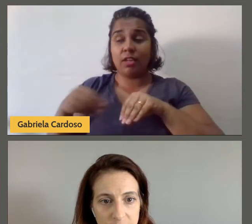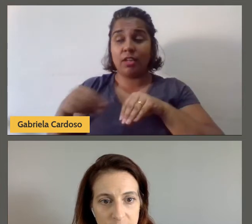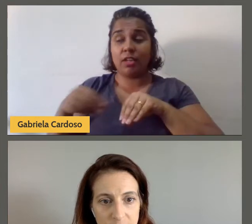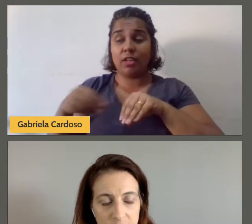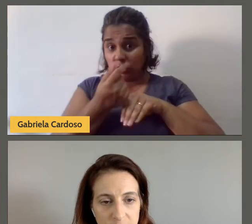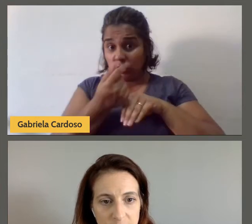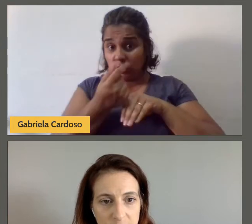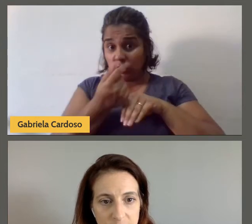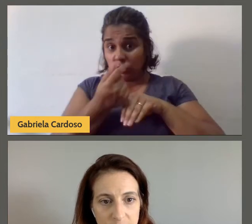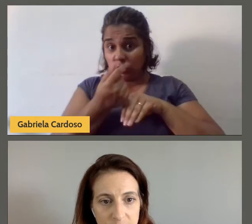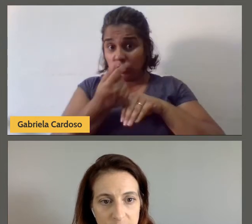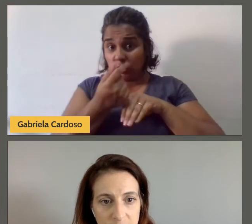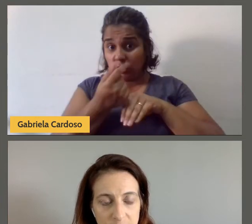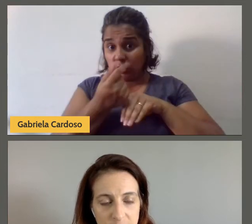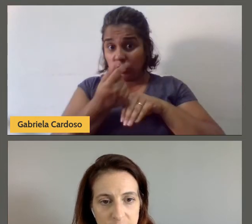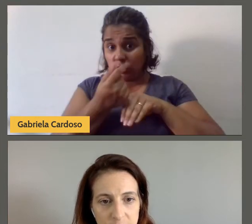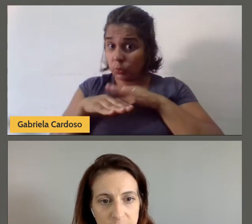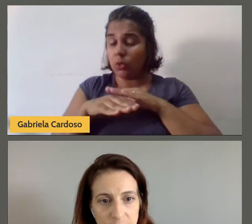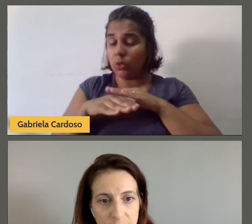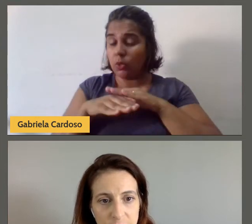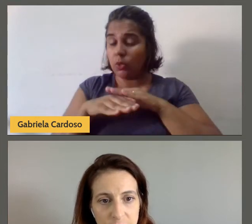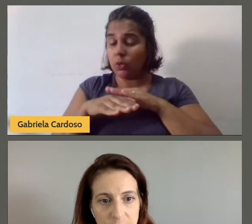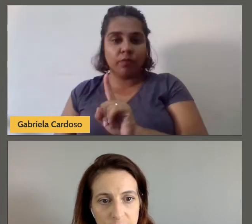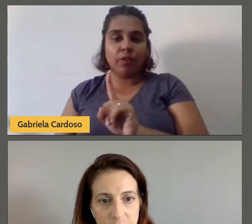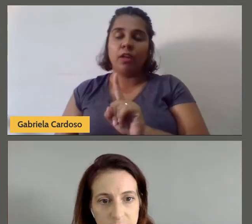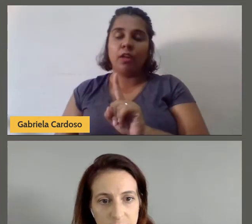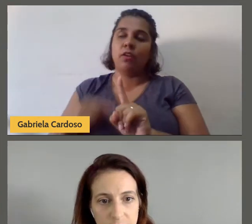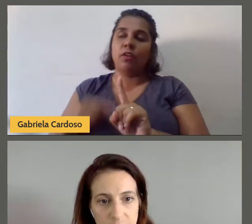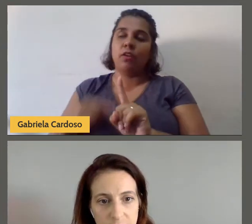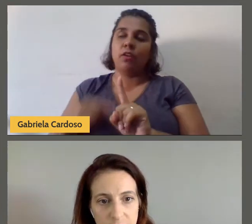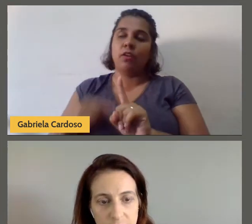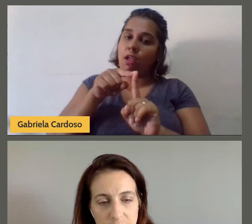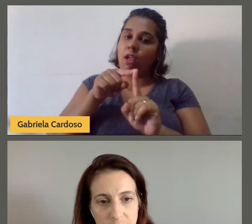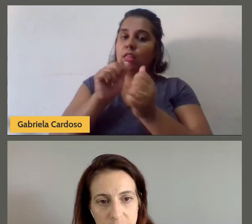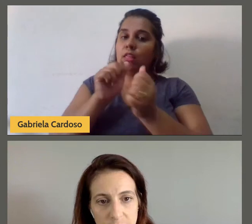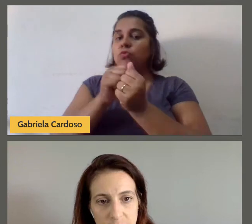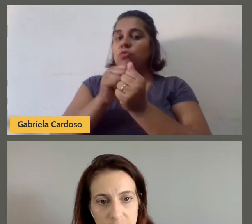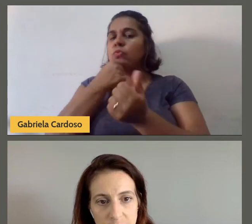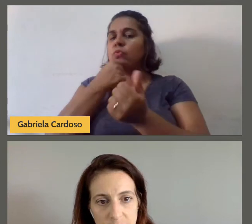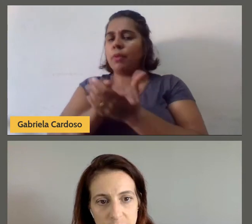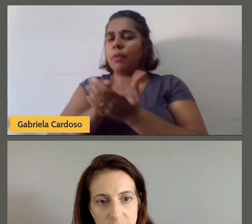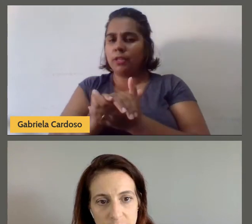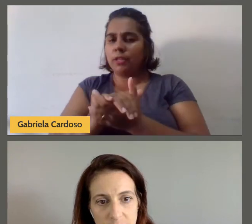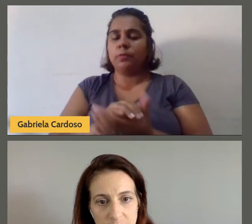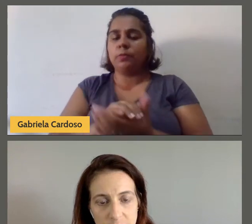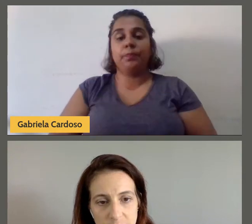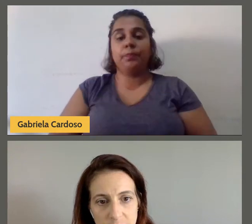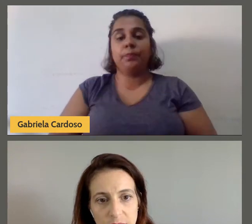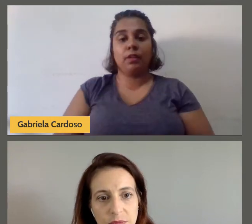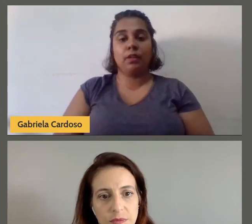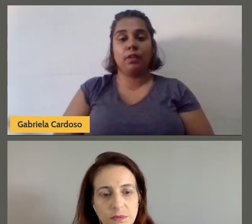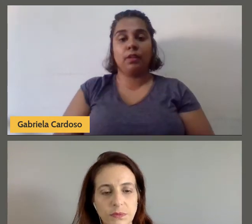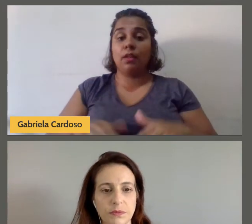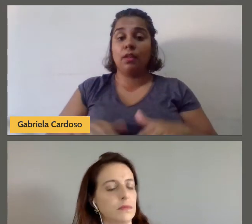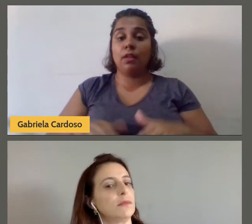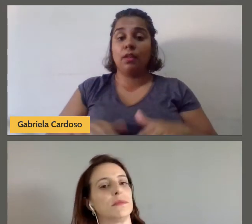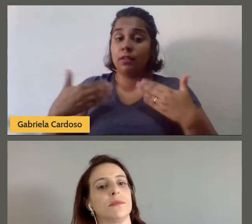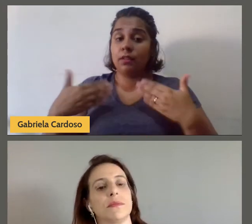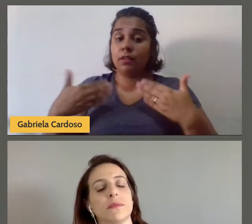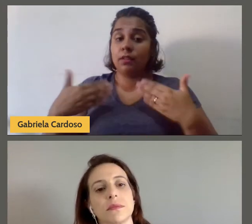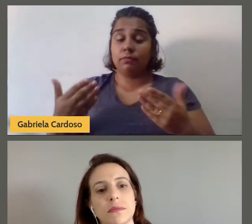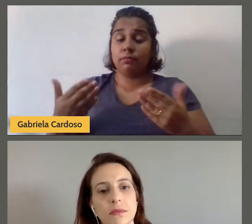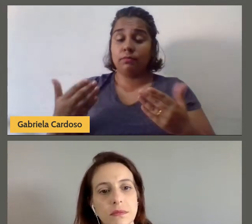chegou com o filho pequeno, o marido, e aí ela precisava, enfim, muito gerar